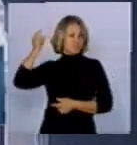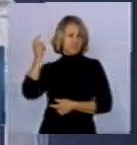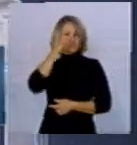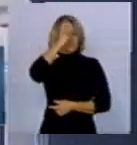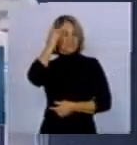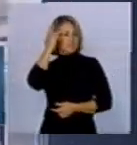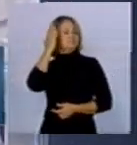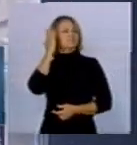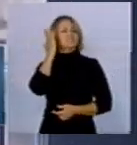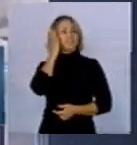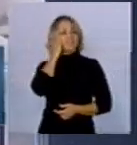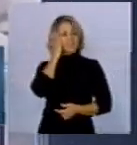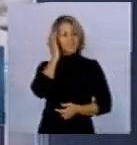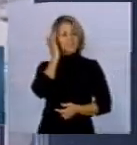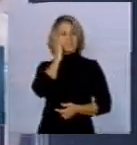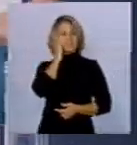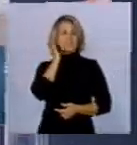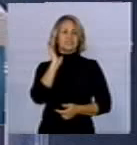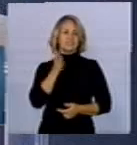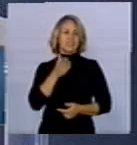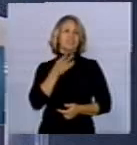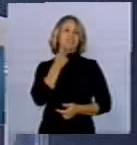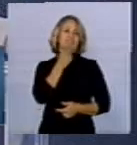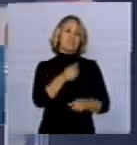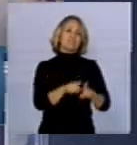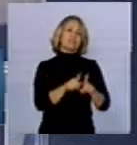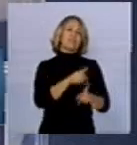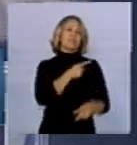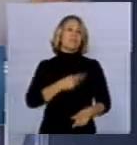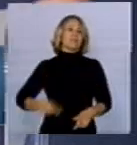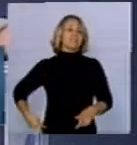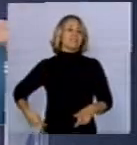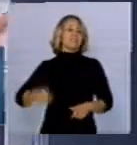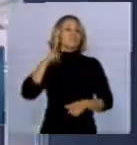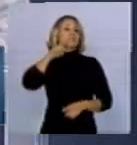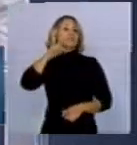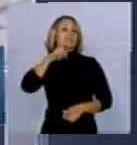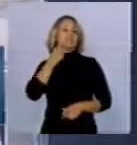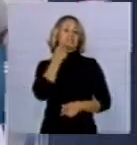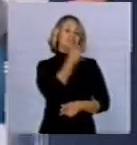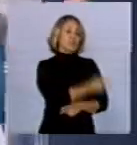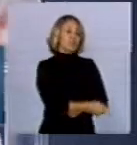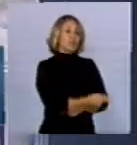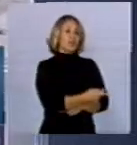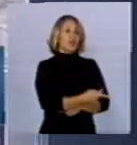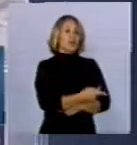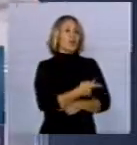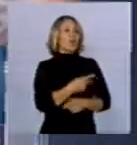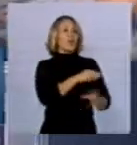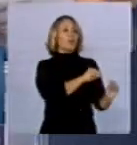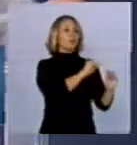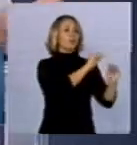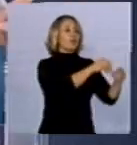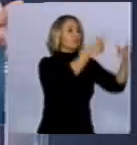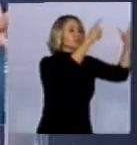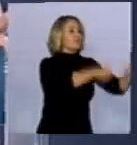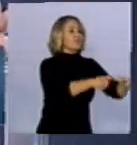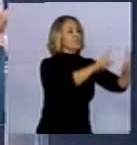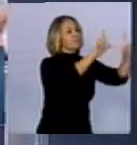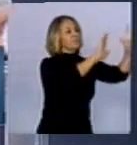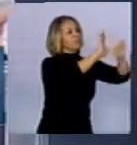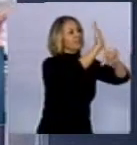sabe que já dizia o Presidente Roosevelt onde vão os nossos filmes vamos nossos